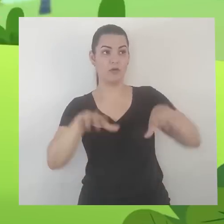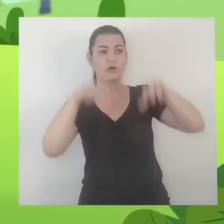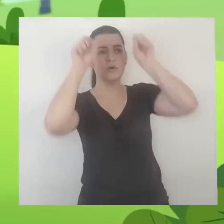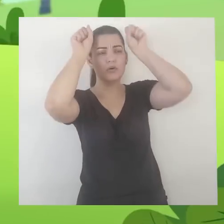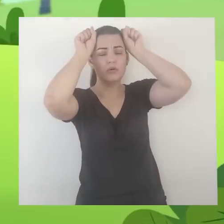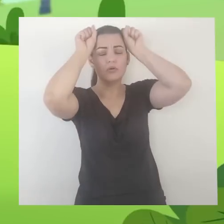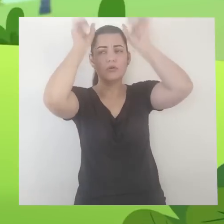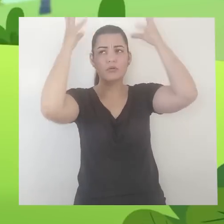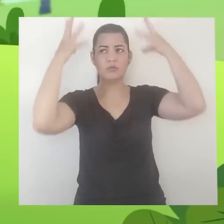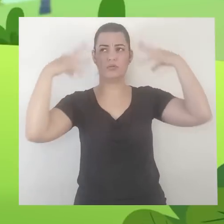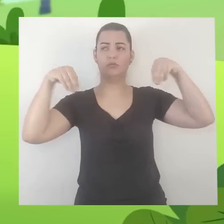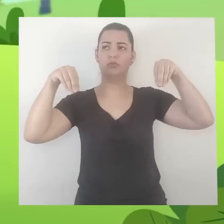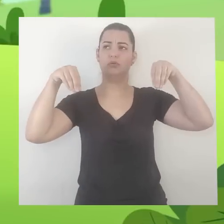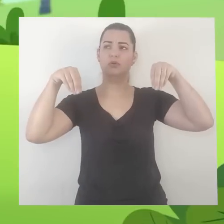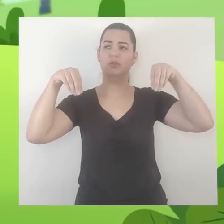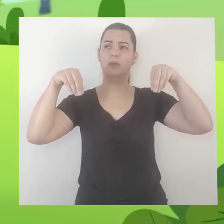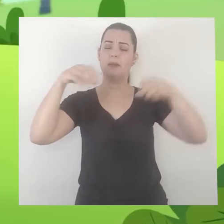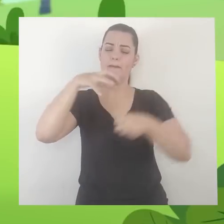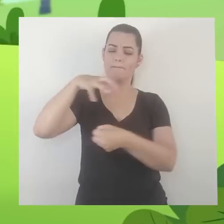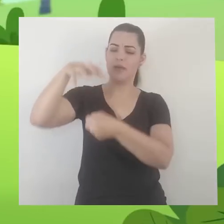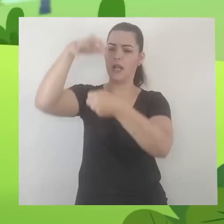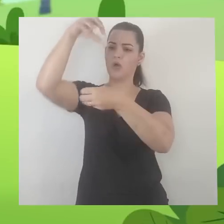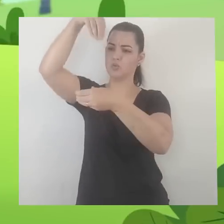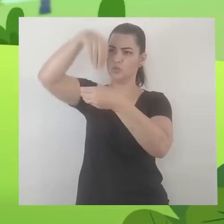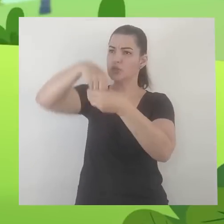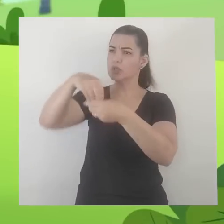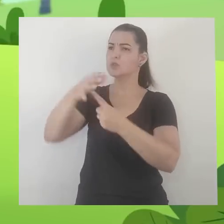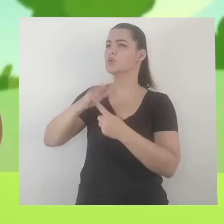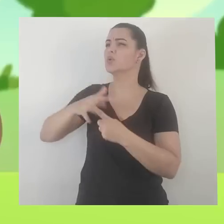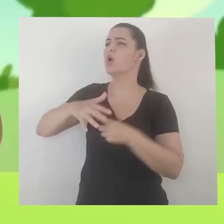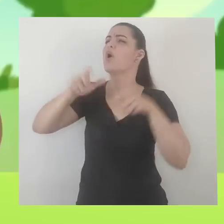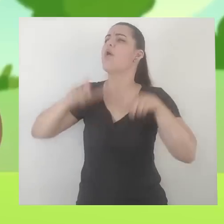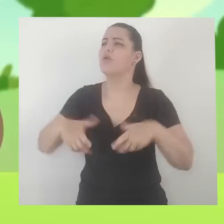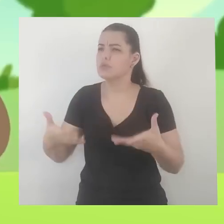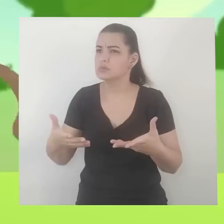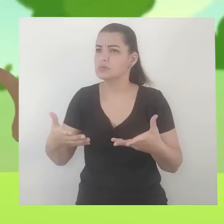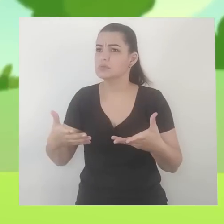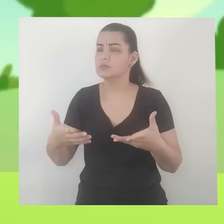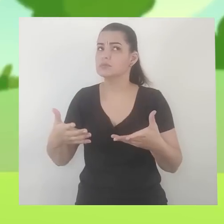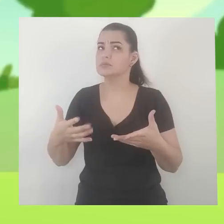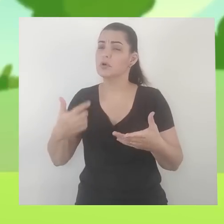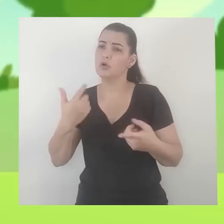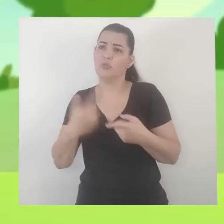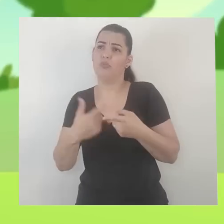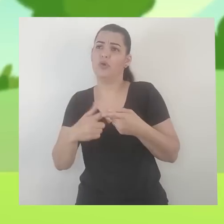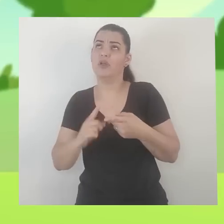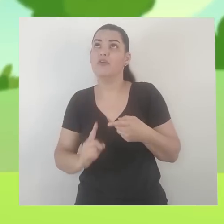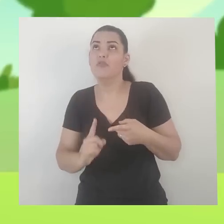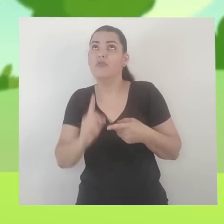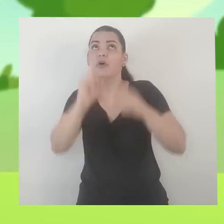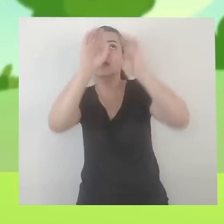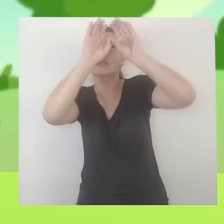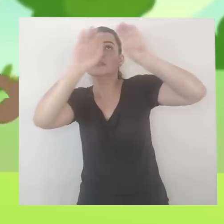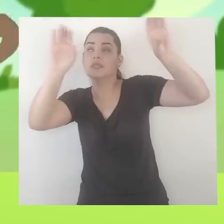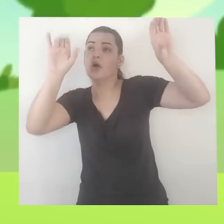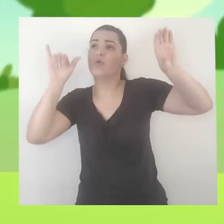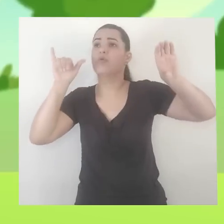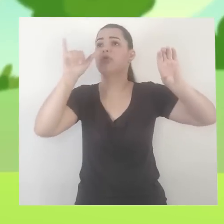Luna, aonde fica o motor do balão? Ele deve ter um motor, né? Pra voar que nem um